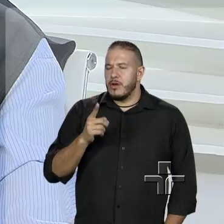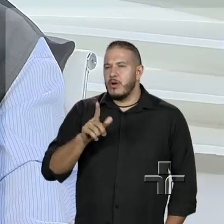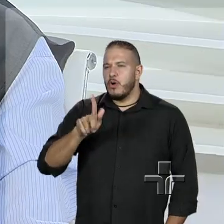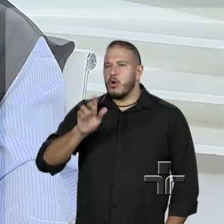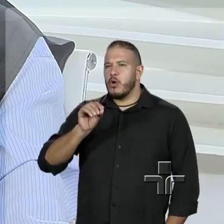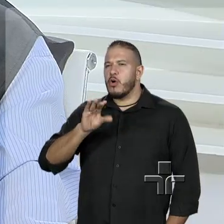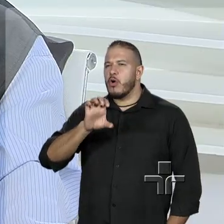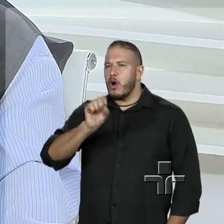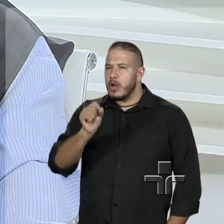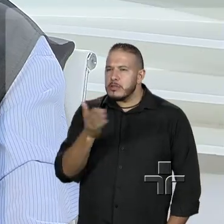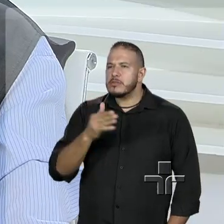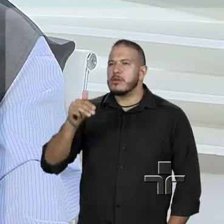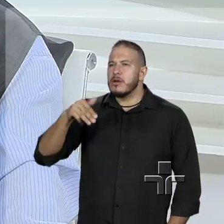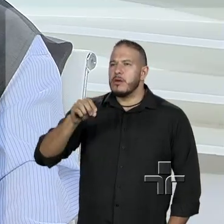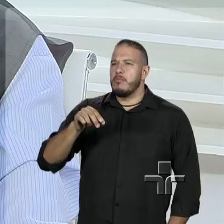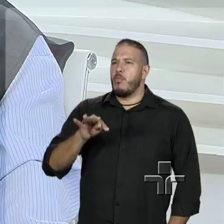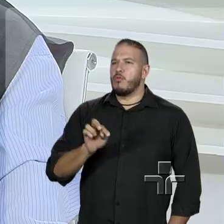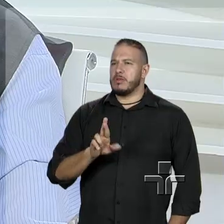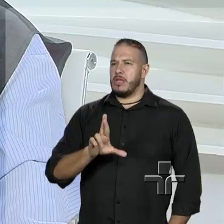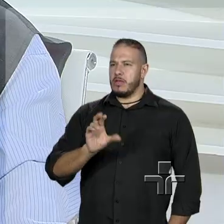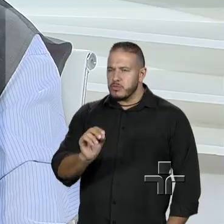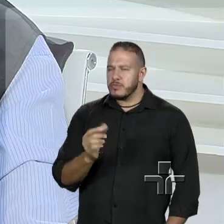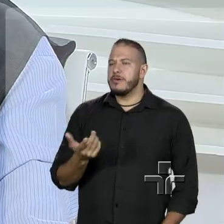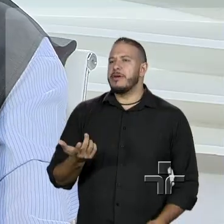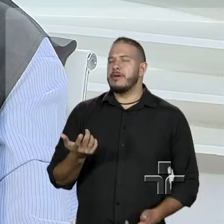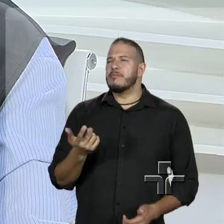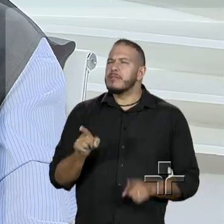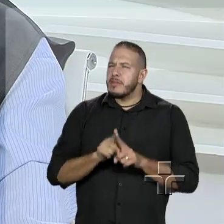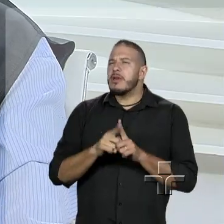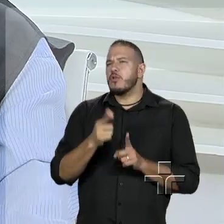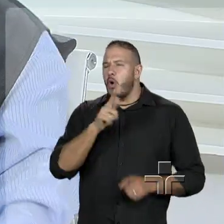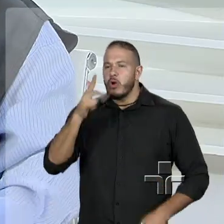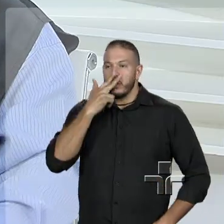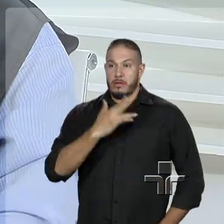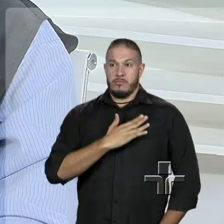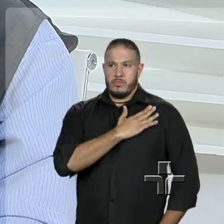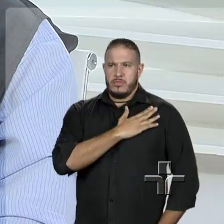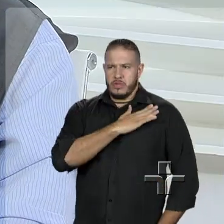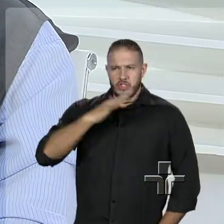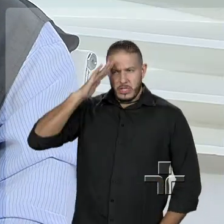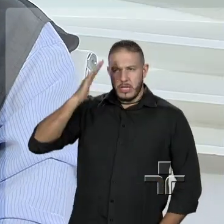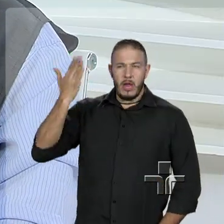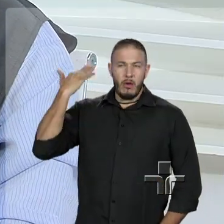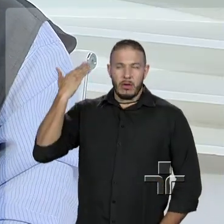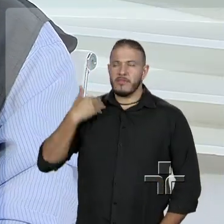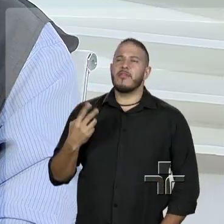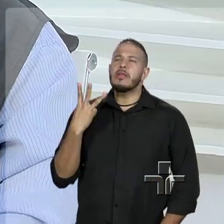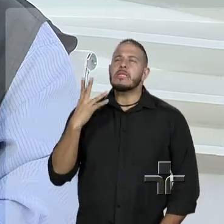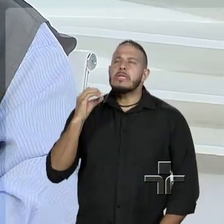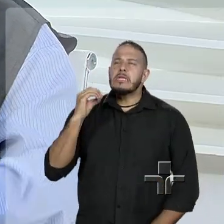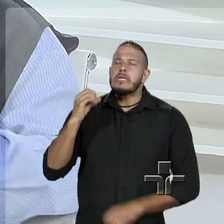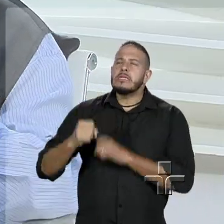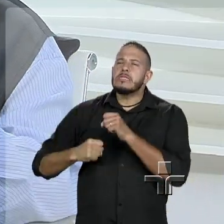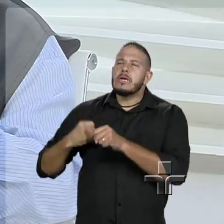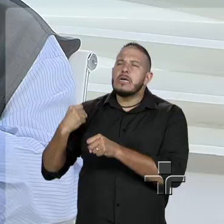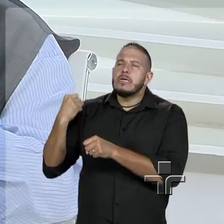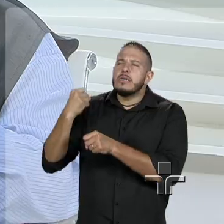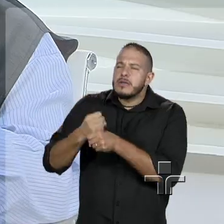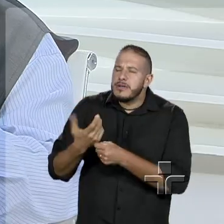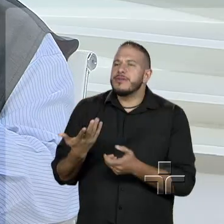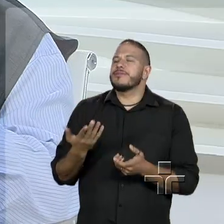Monteiro, como aqueles generais que ficavam 30 anos, faziam a sua